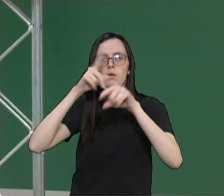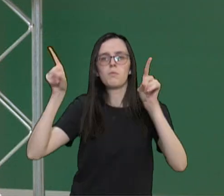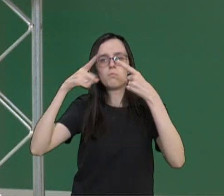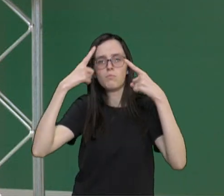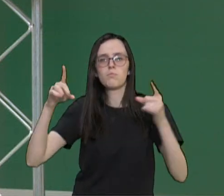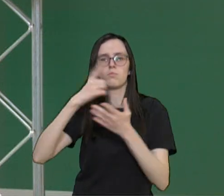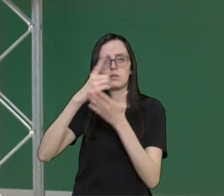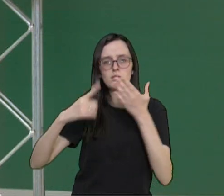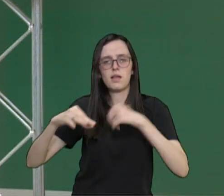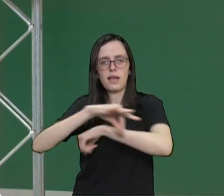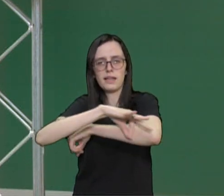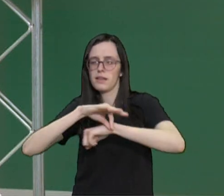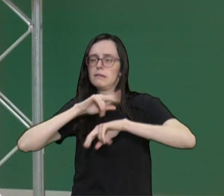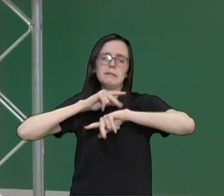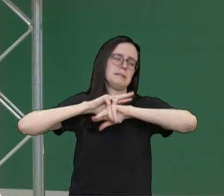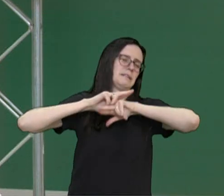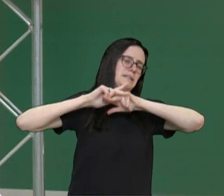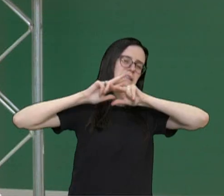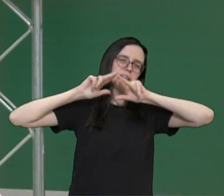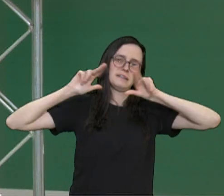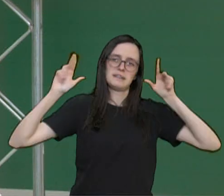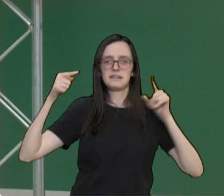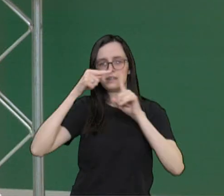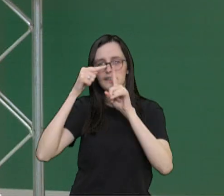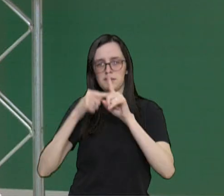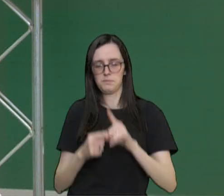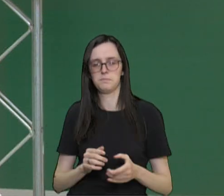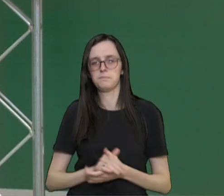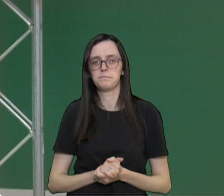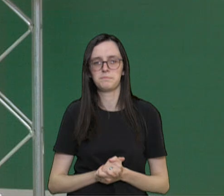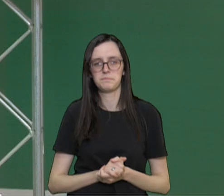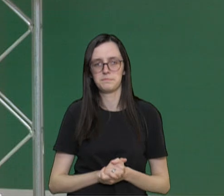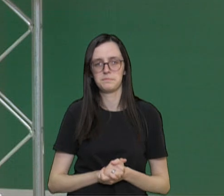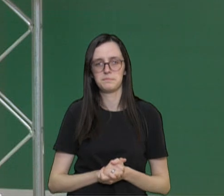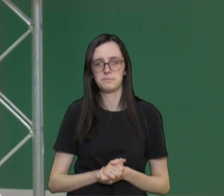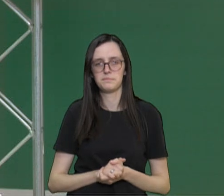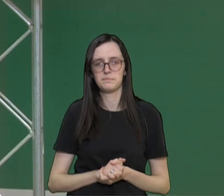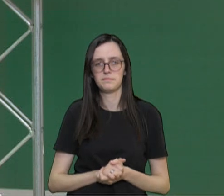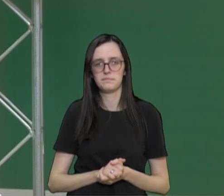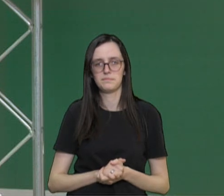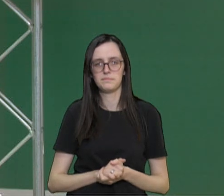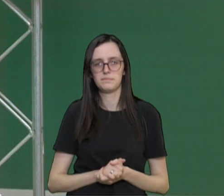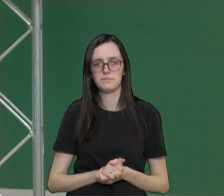designer, arquiteto, por aí fora. Né?